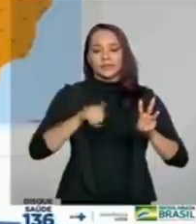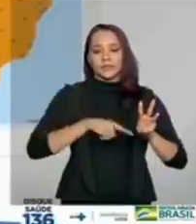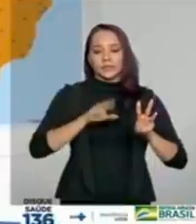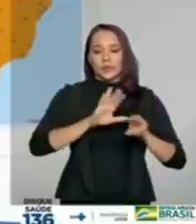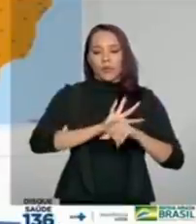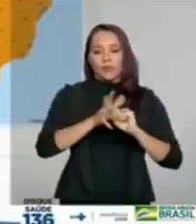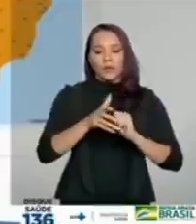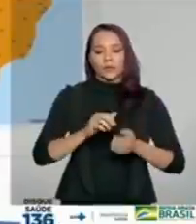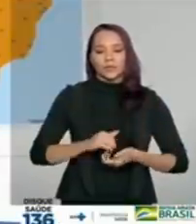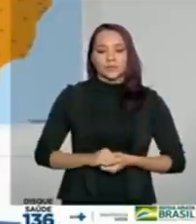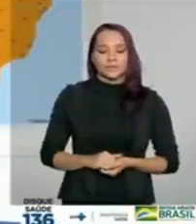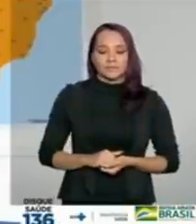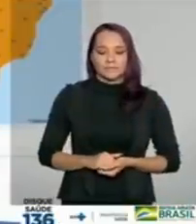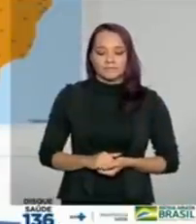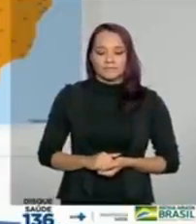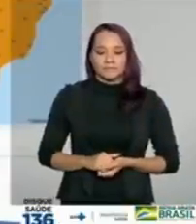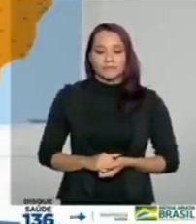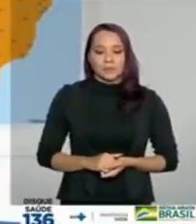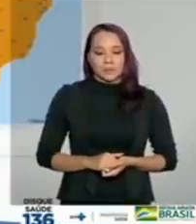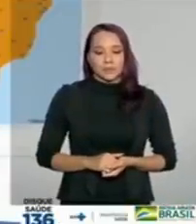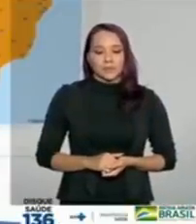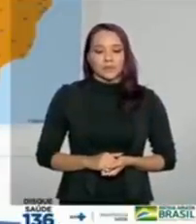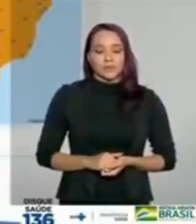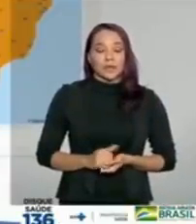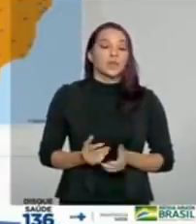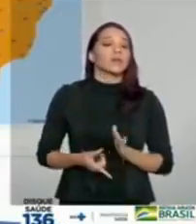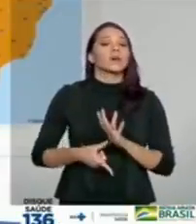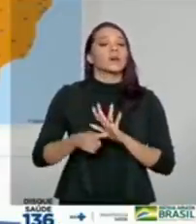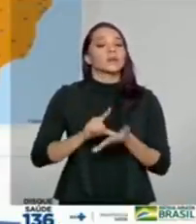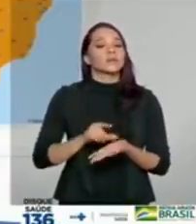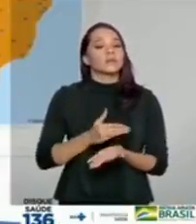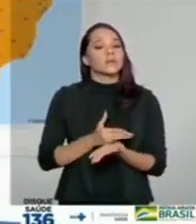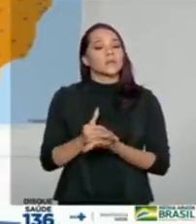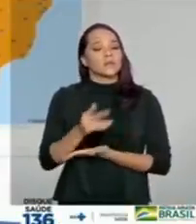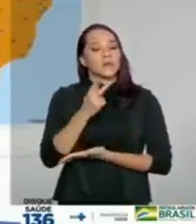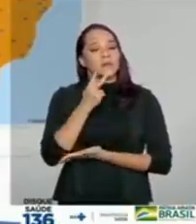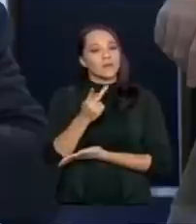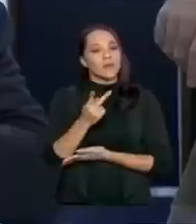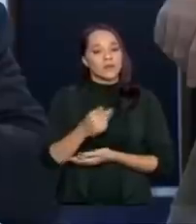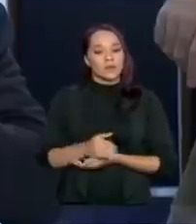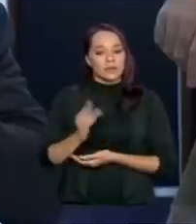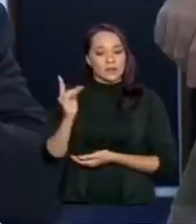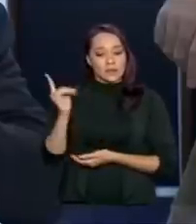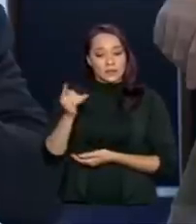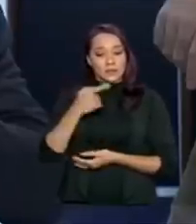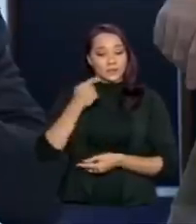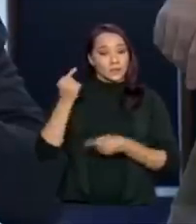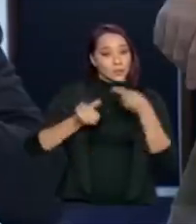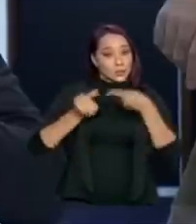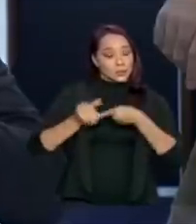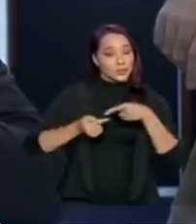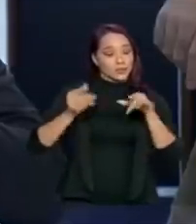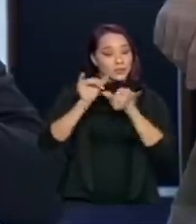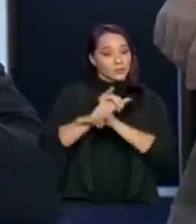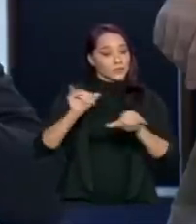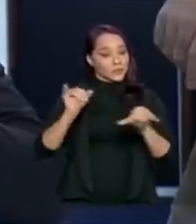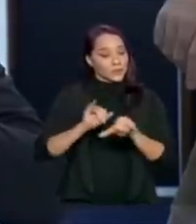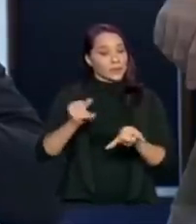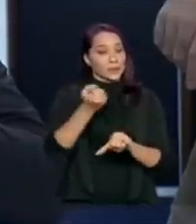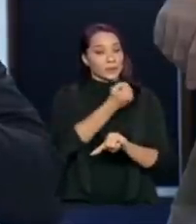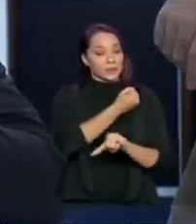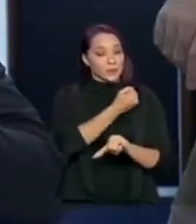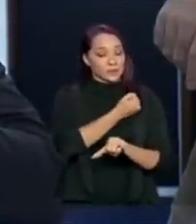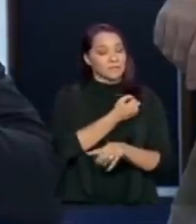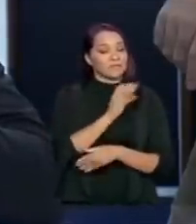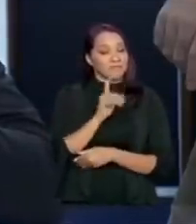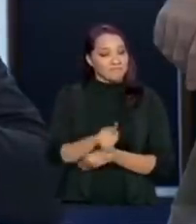ir. Bem, antes de entrar na fatídica discussão de dados e números, que é